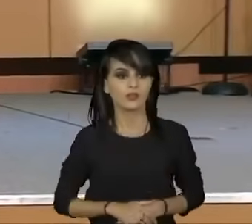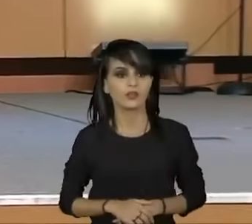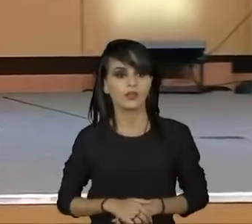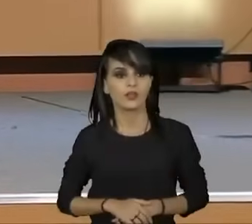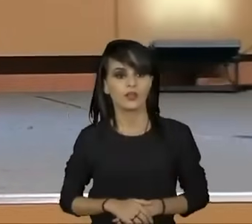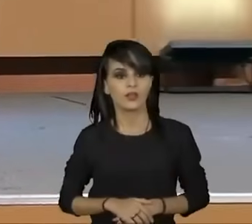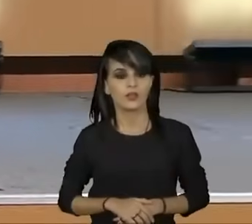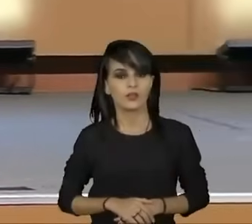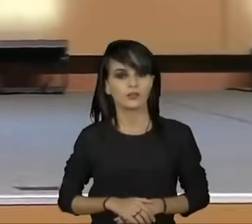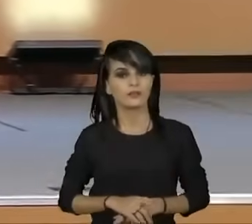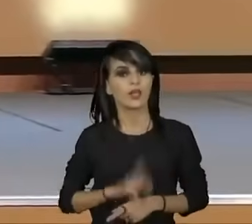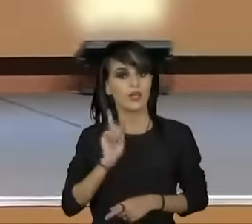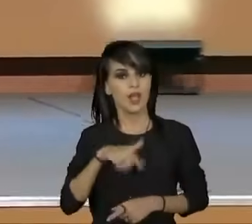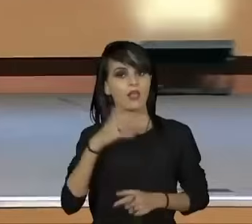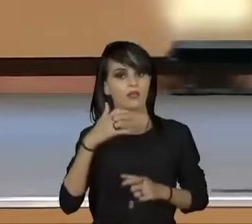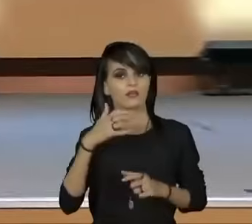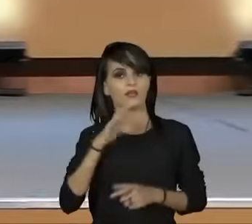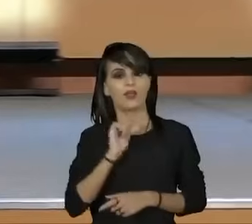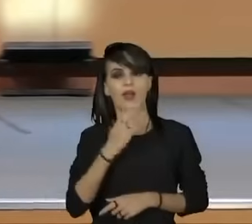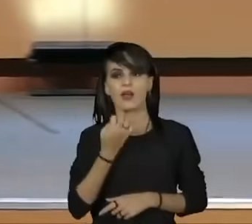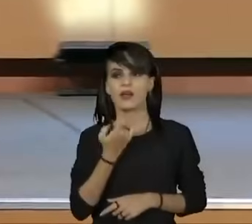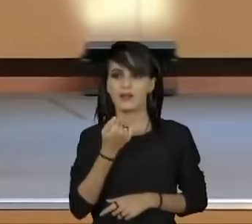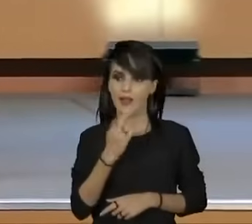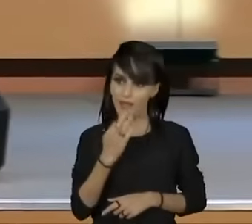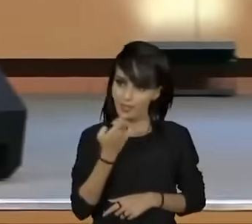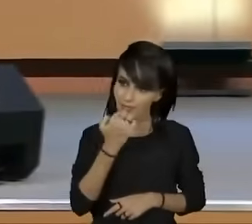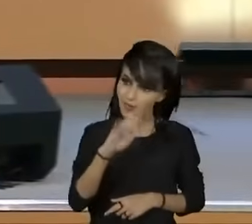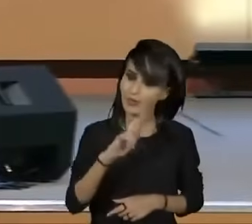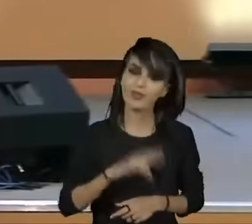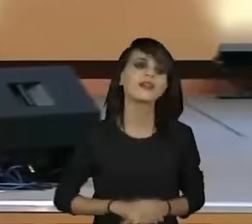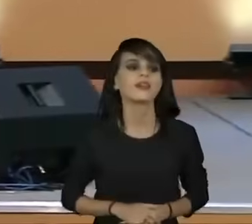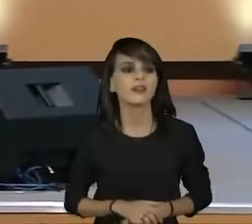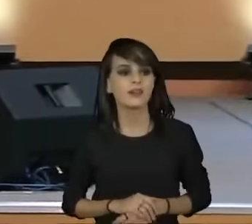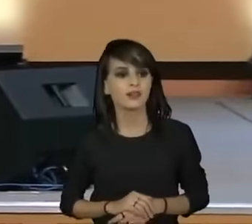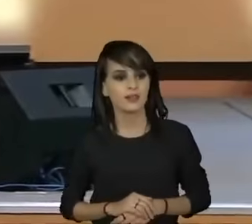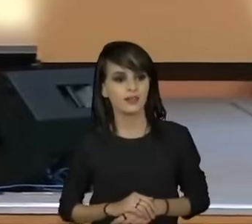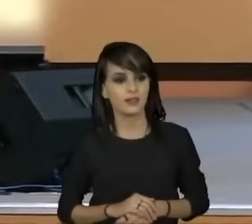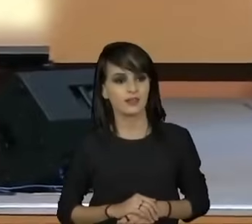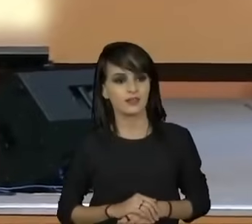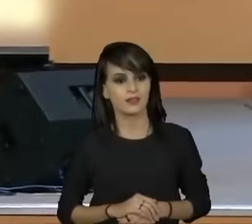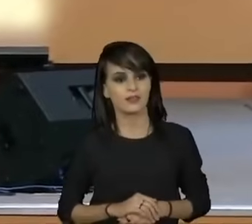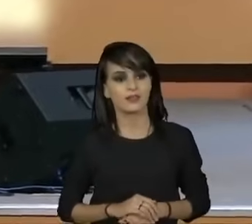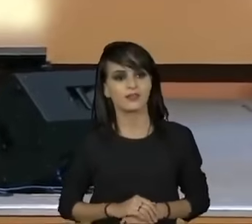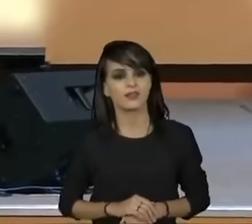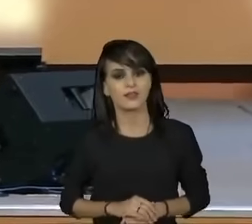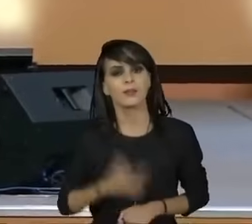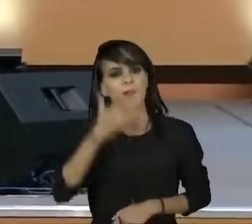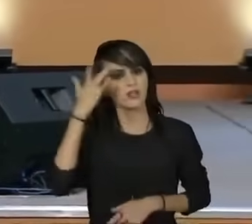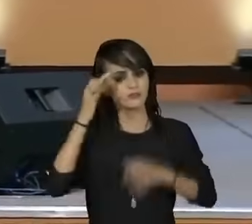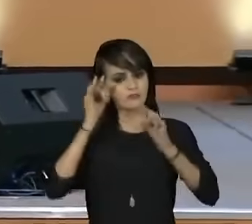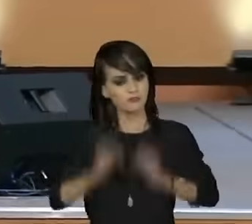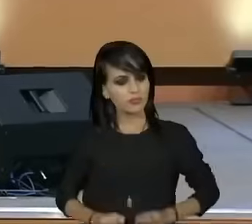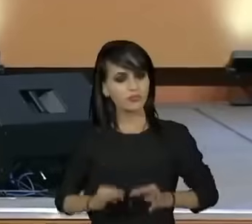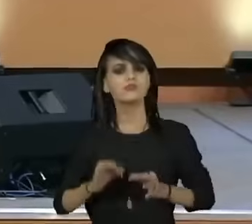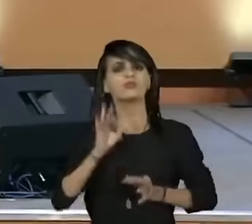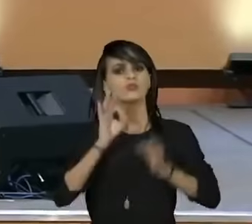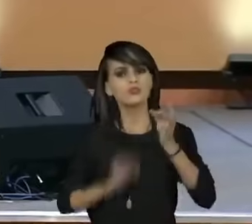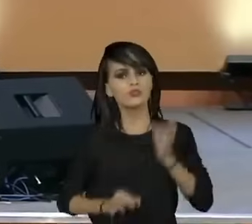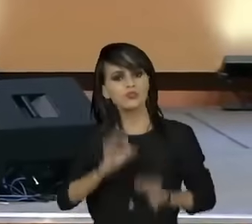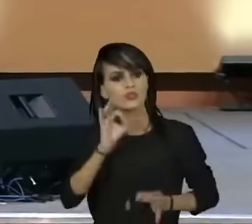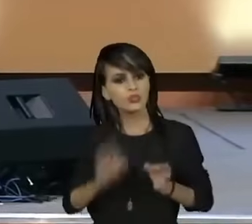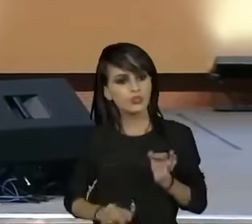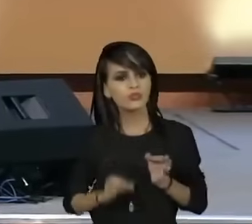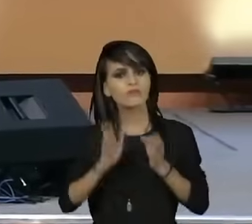caráter sabe isso é caráter a pessoa é honesta a pessoa é justa a pessoa